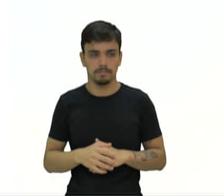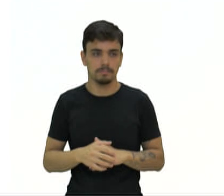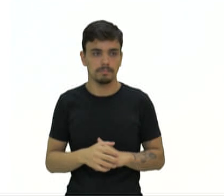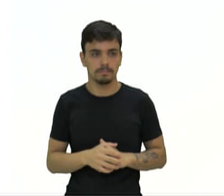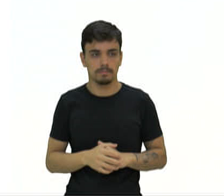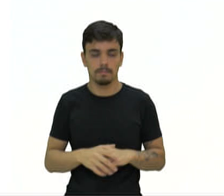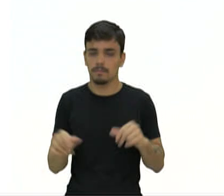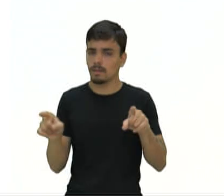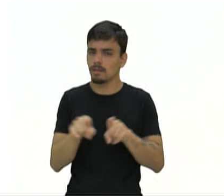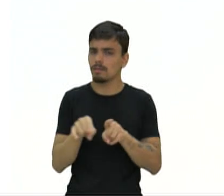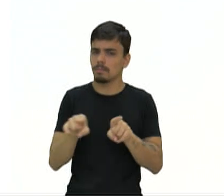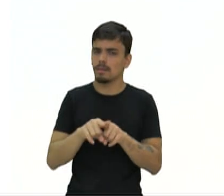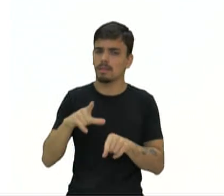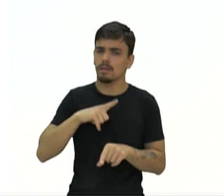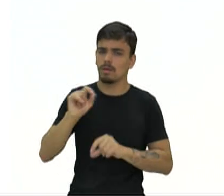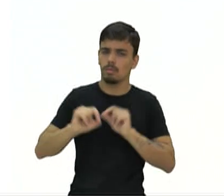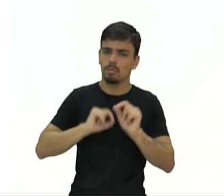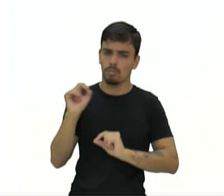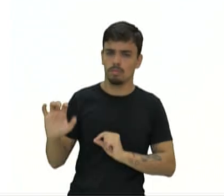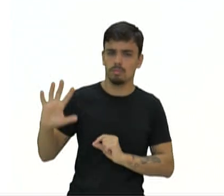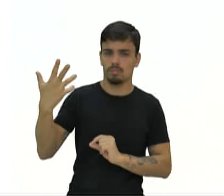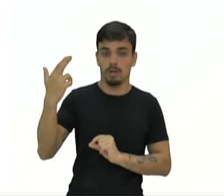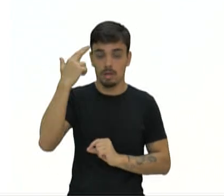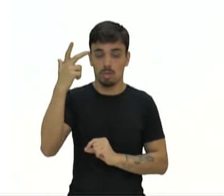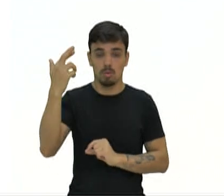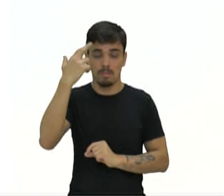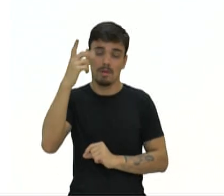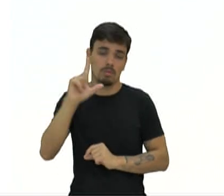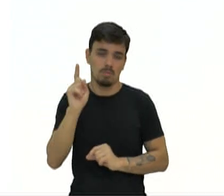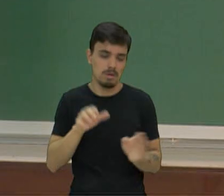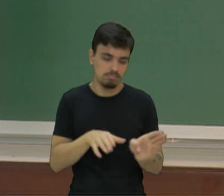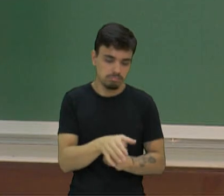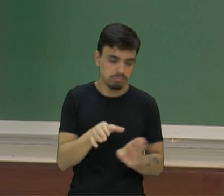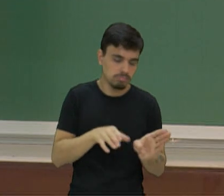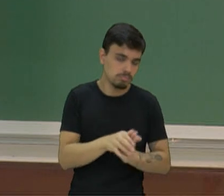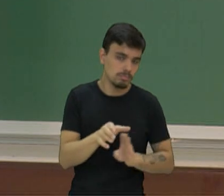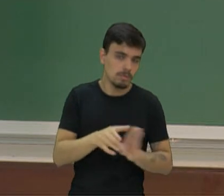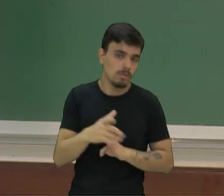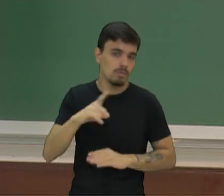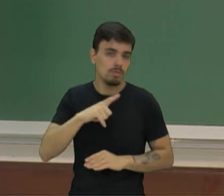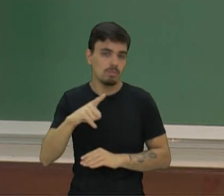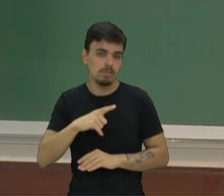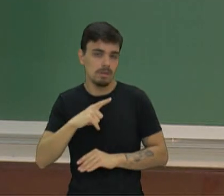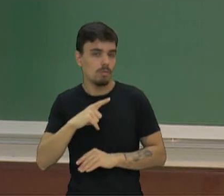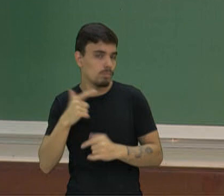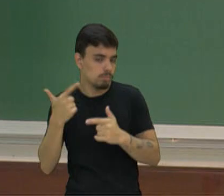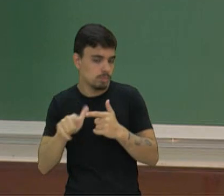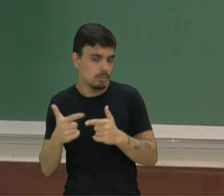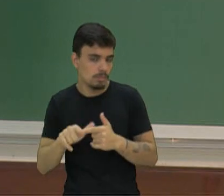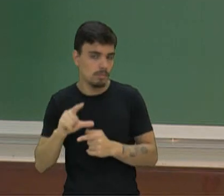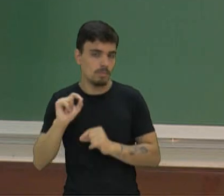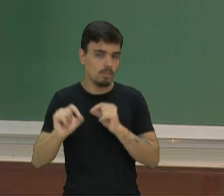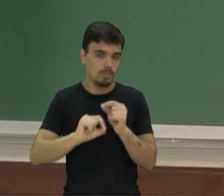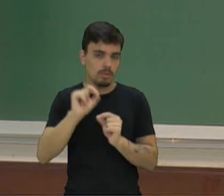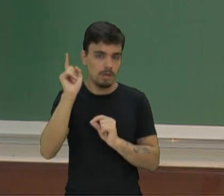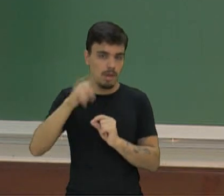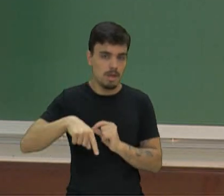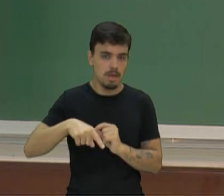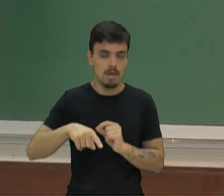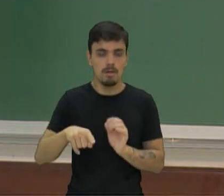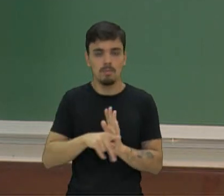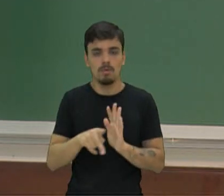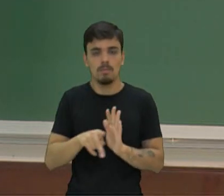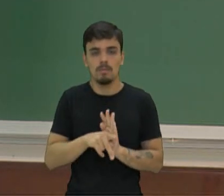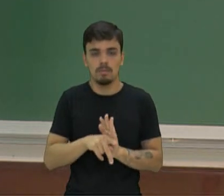Aí existem situações em que o parto normal não é recomendável ou não tem algum tipo de condição. Quando se considera que o parto